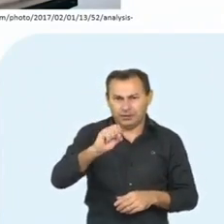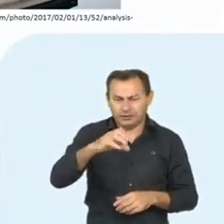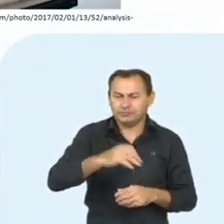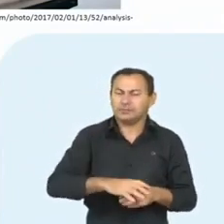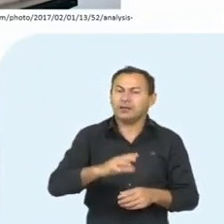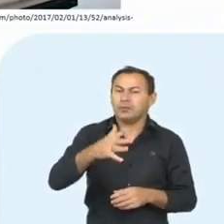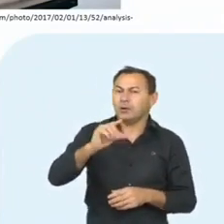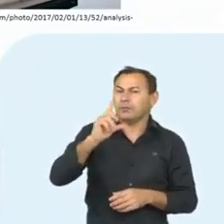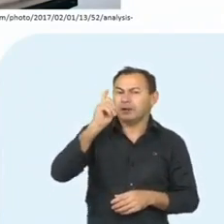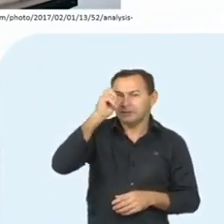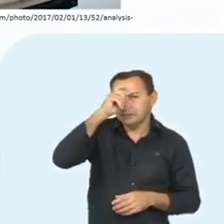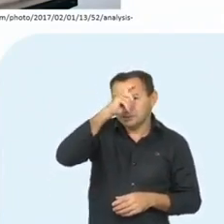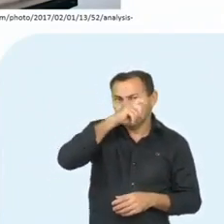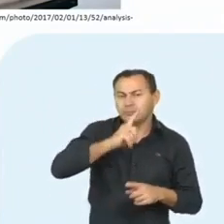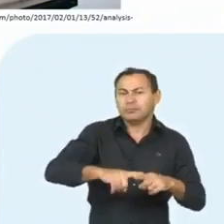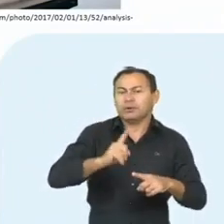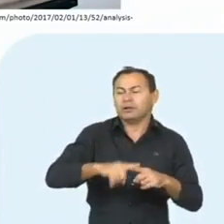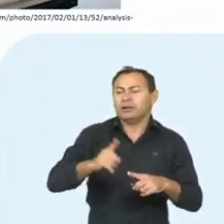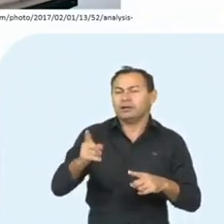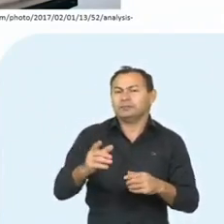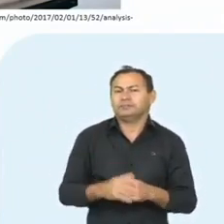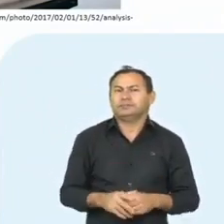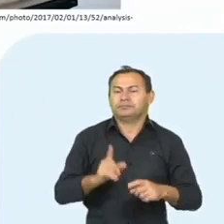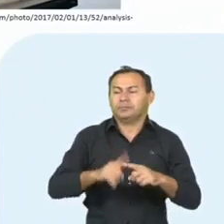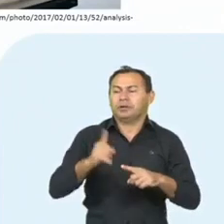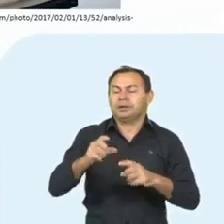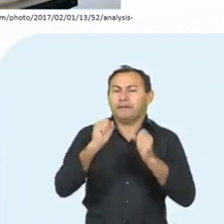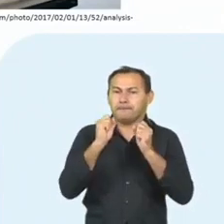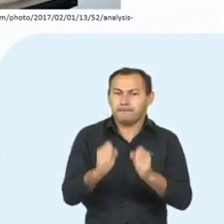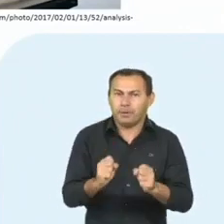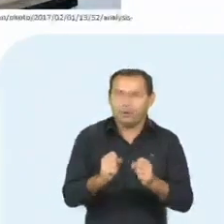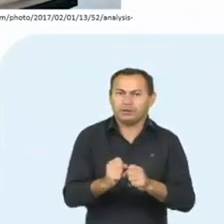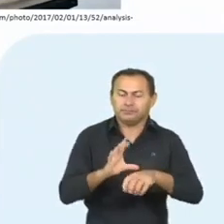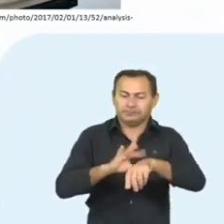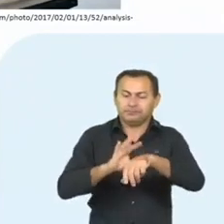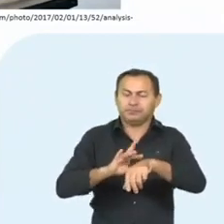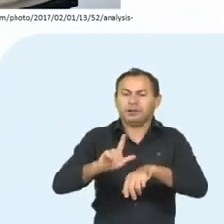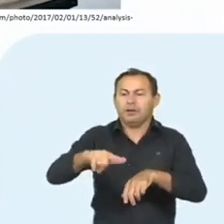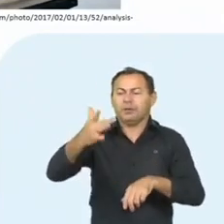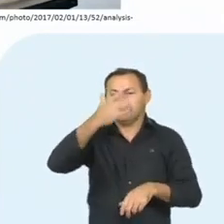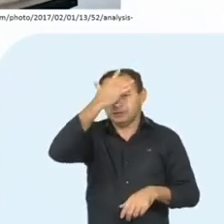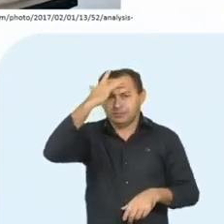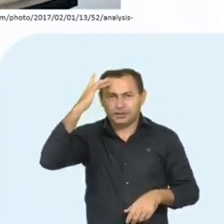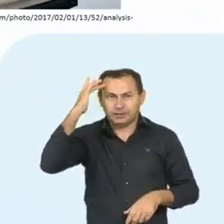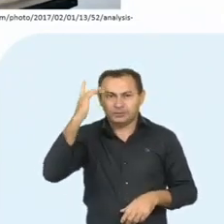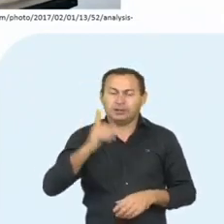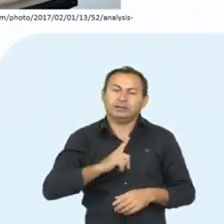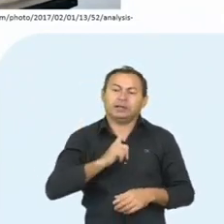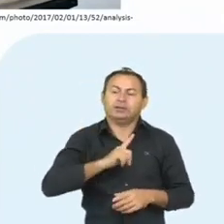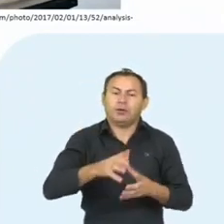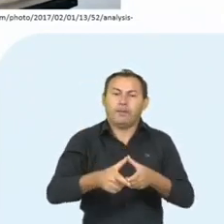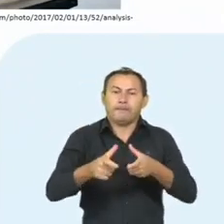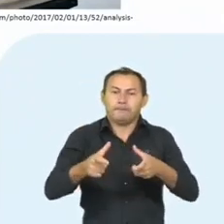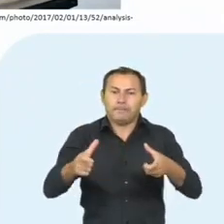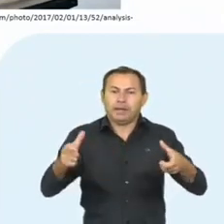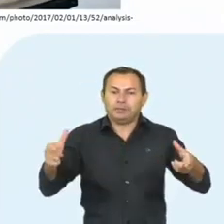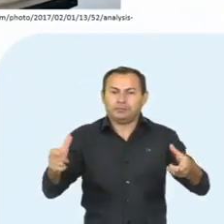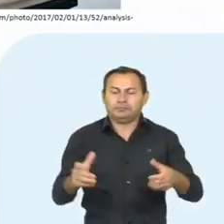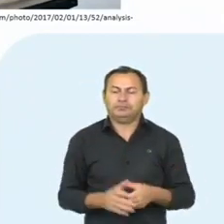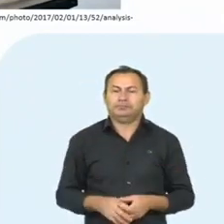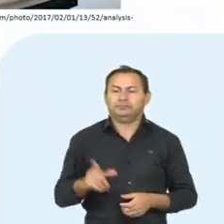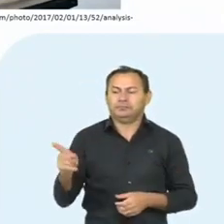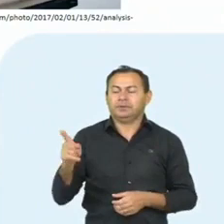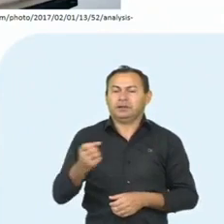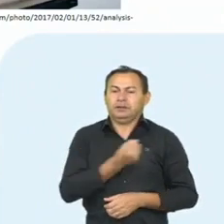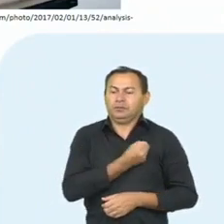um pouco mais complicado, por quê? Porque ela pode infectar outras pessoas e você tem um aumento naquele